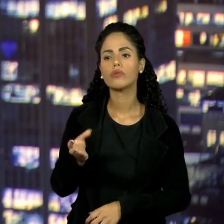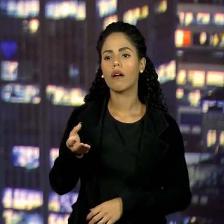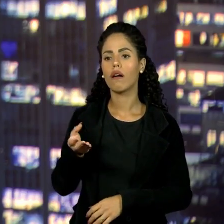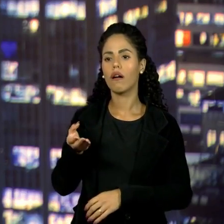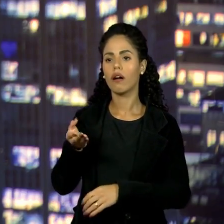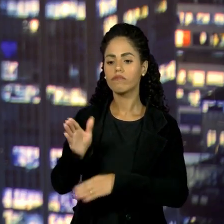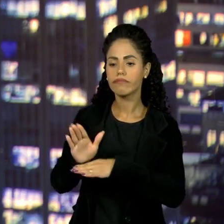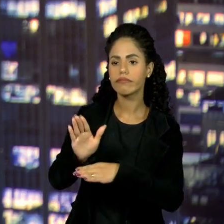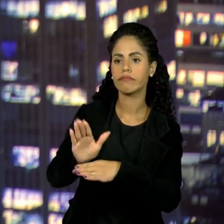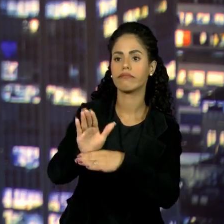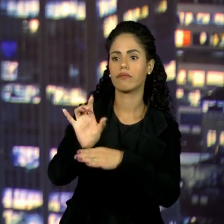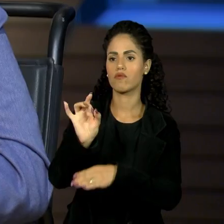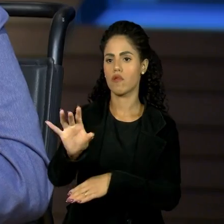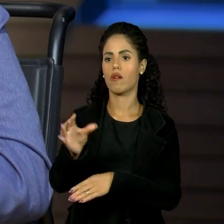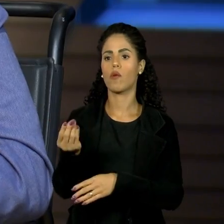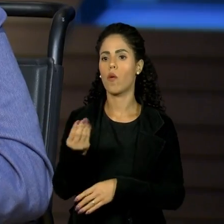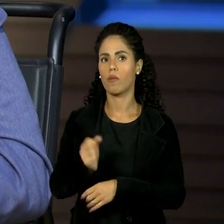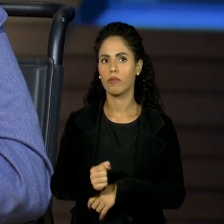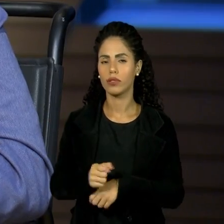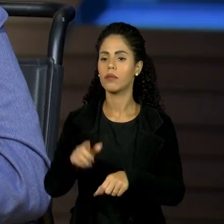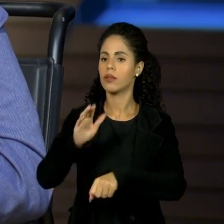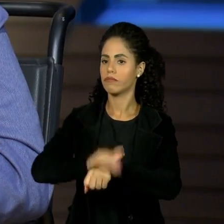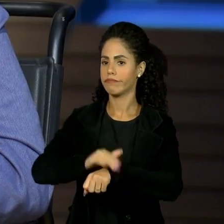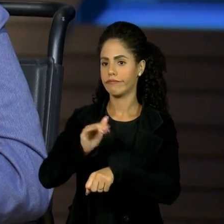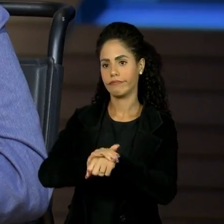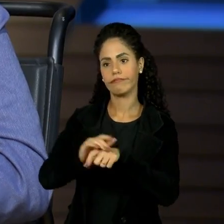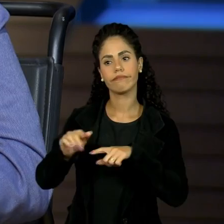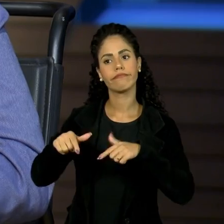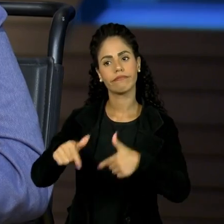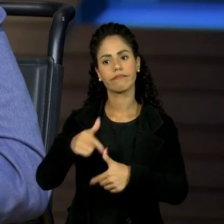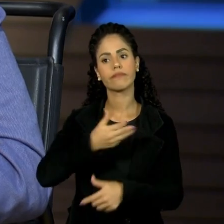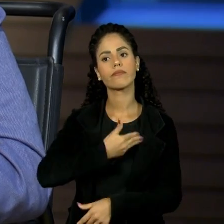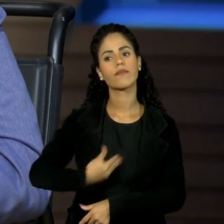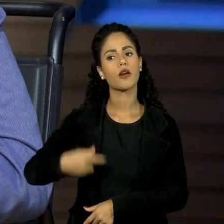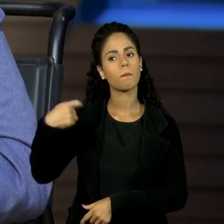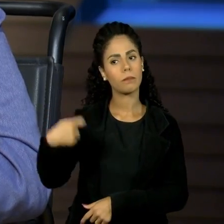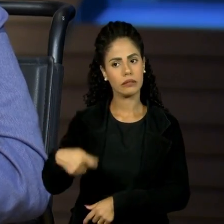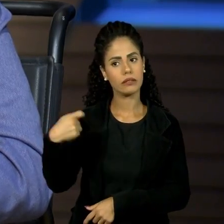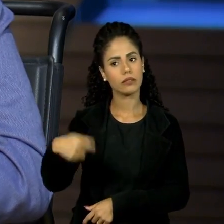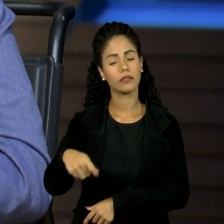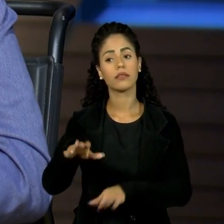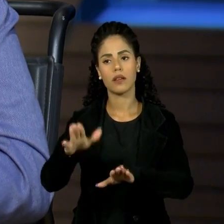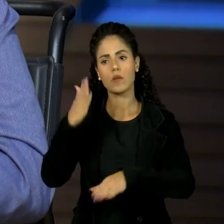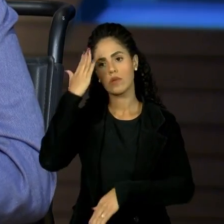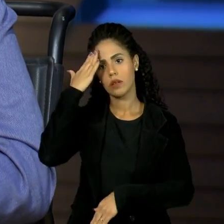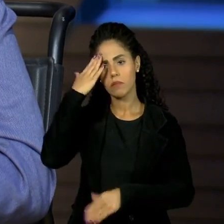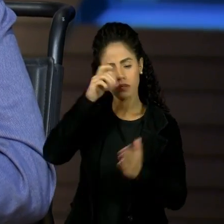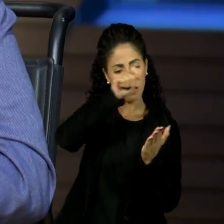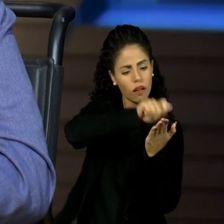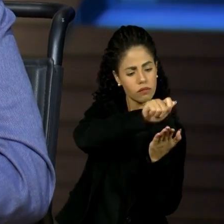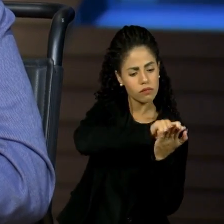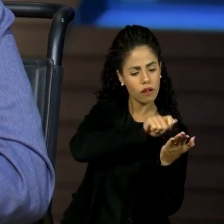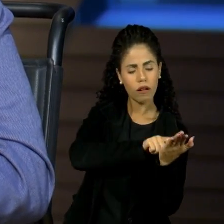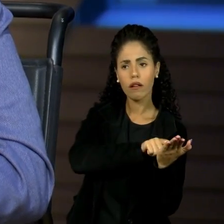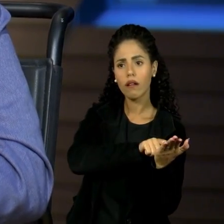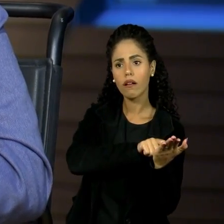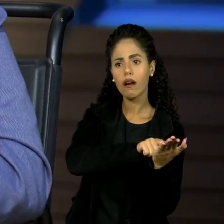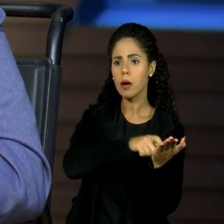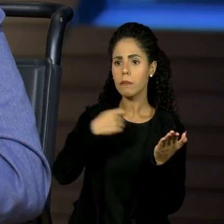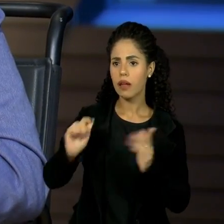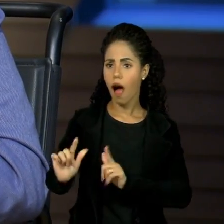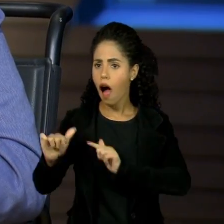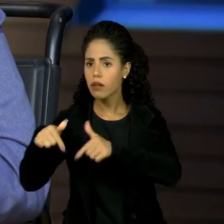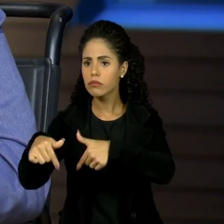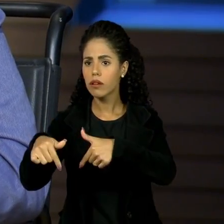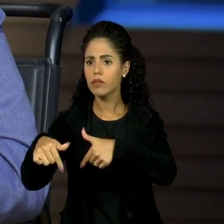de cuidados. E você fala de política pública. É que eu tenho uma política pública que saia do papel e faça com